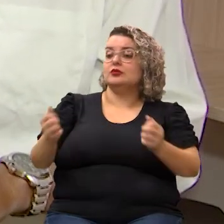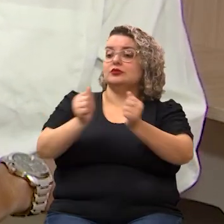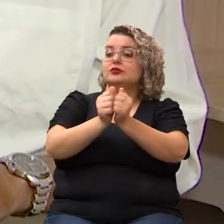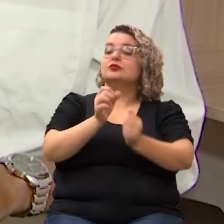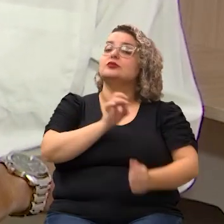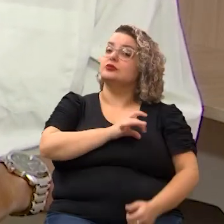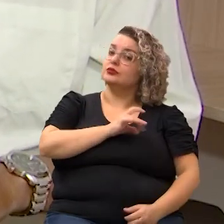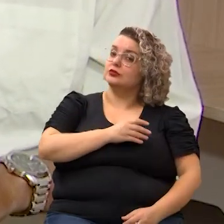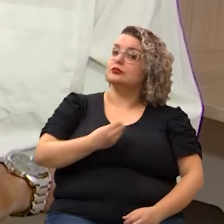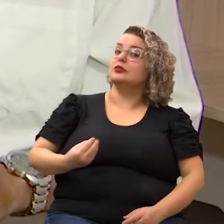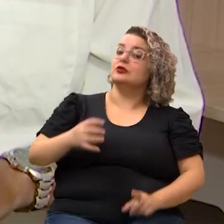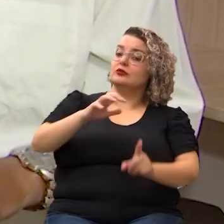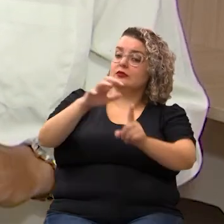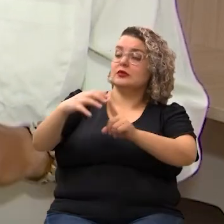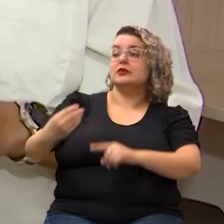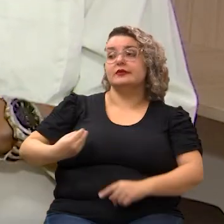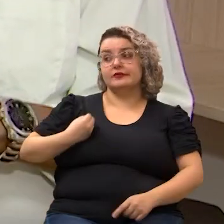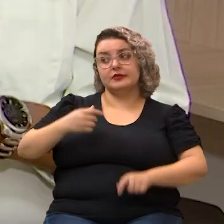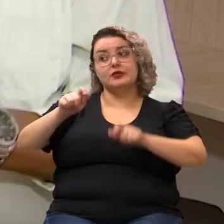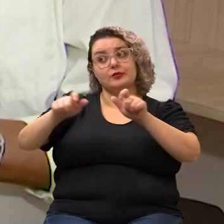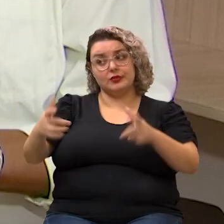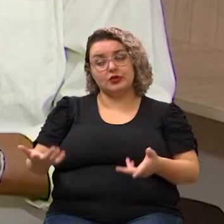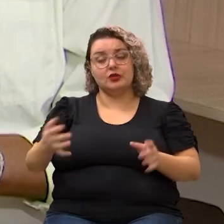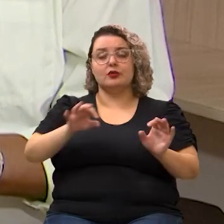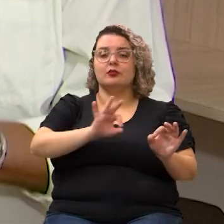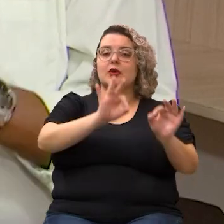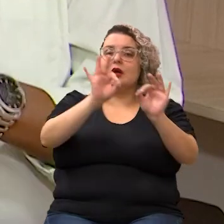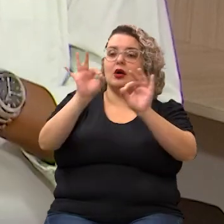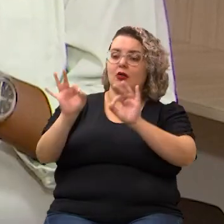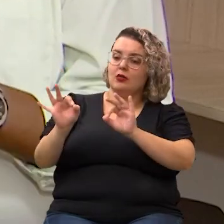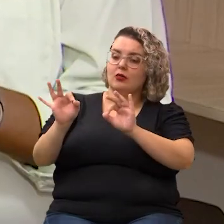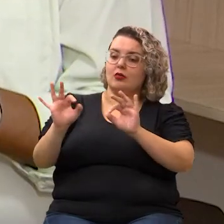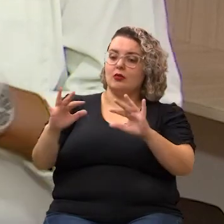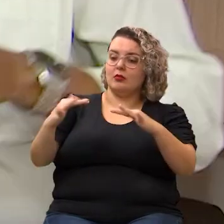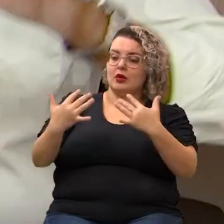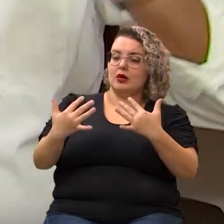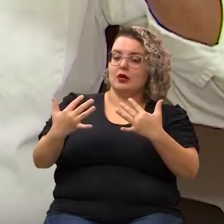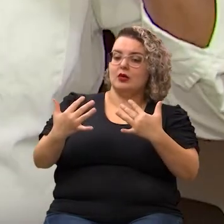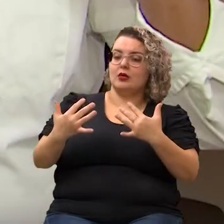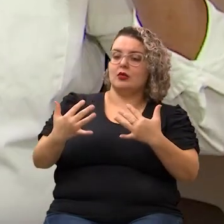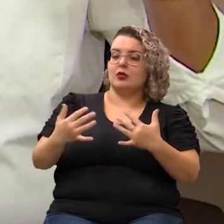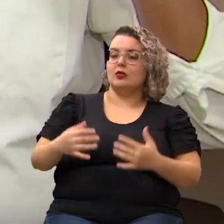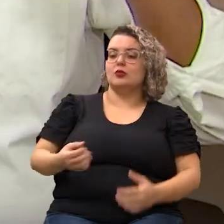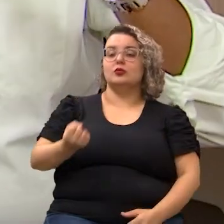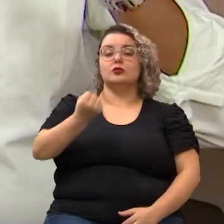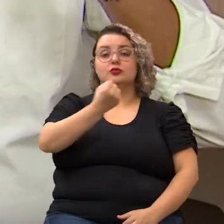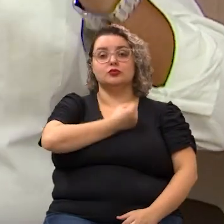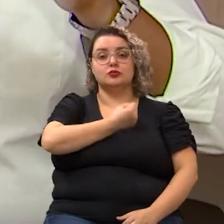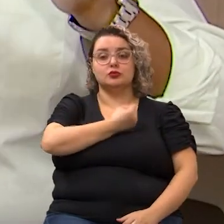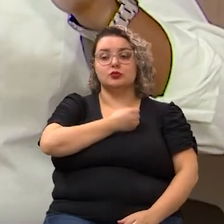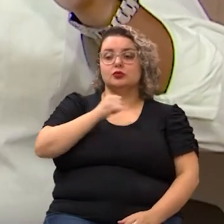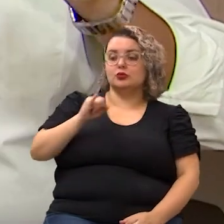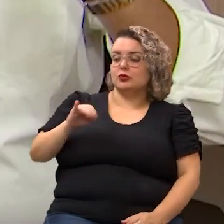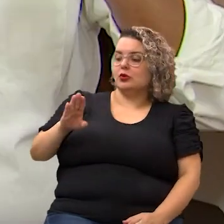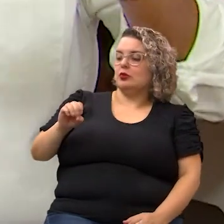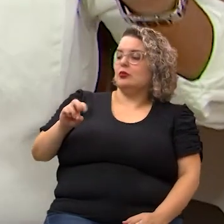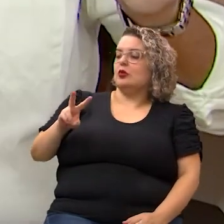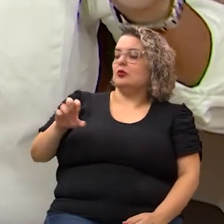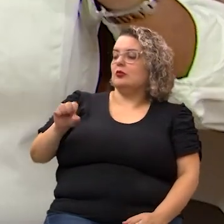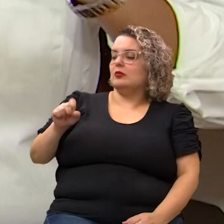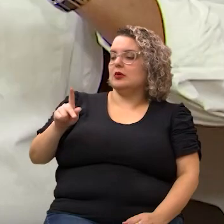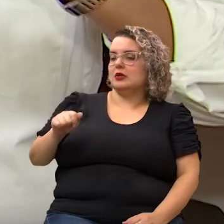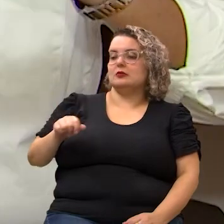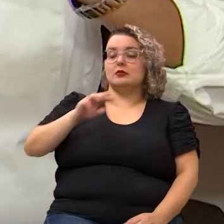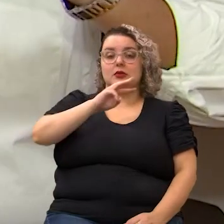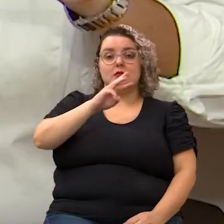com o medo na vida das pessoas. Então, para acompanhar essa informação, via de regra, o número do índice Ibovespa, que é